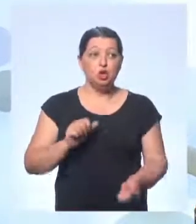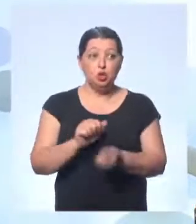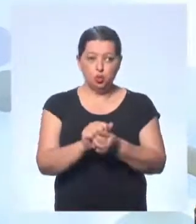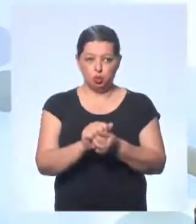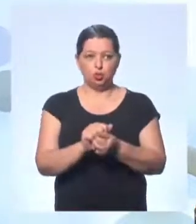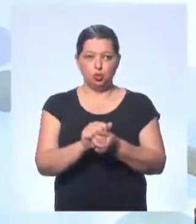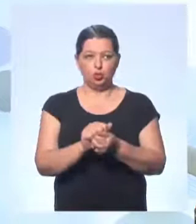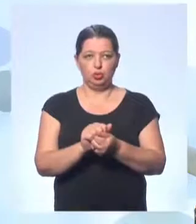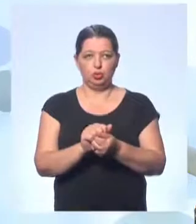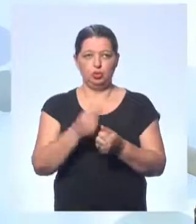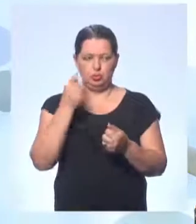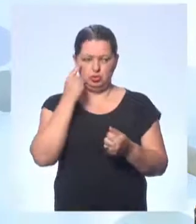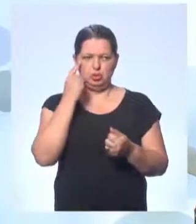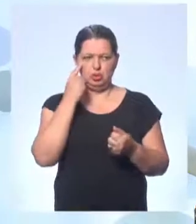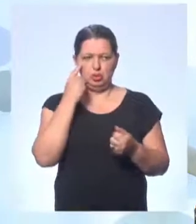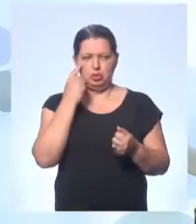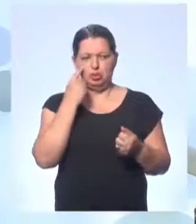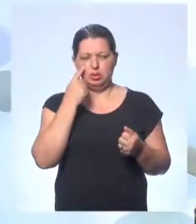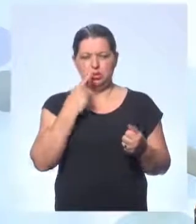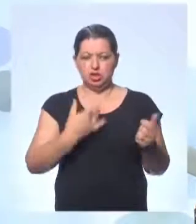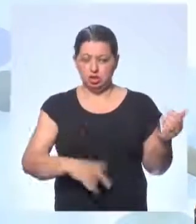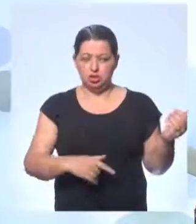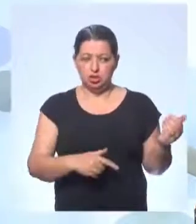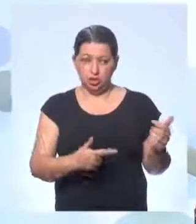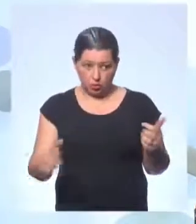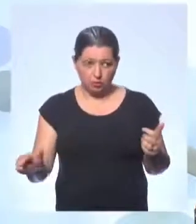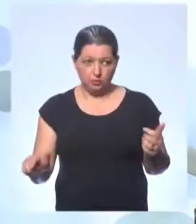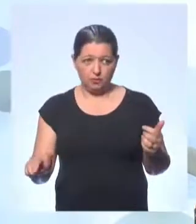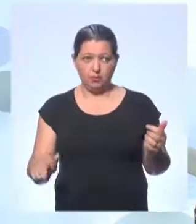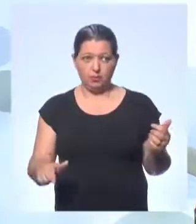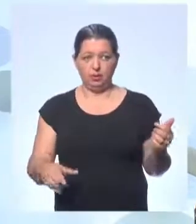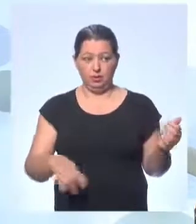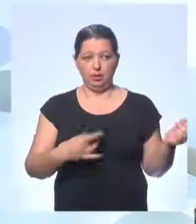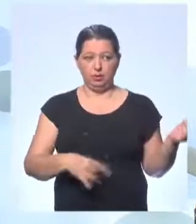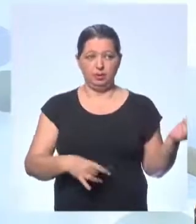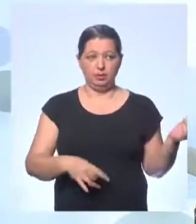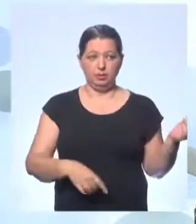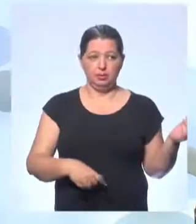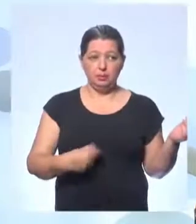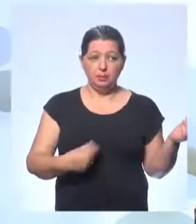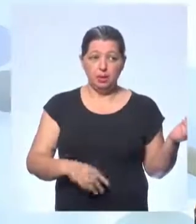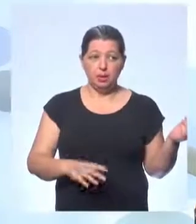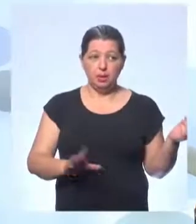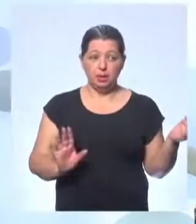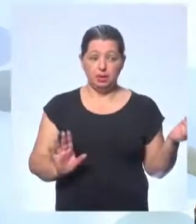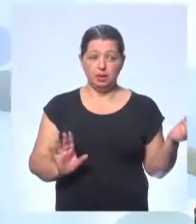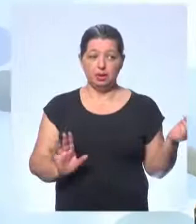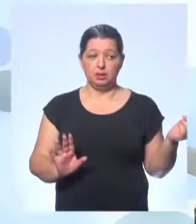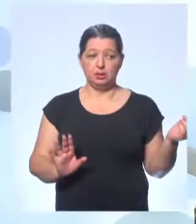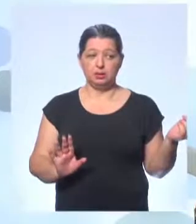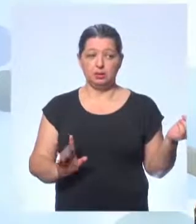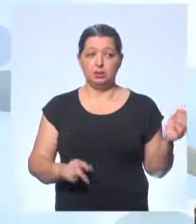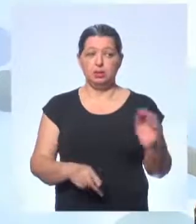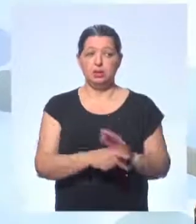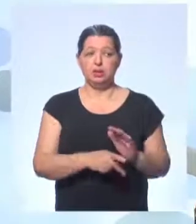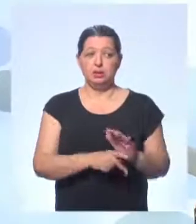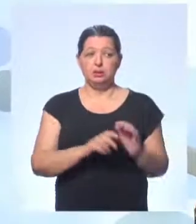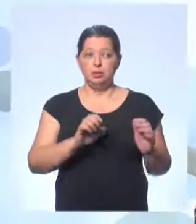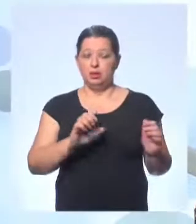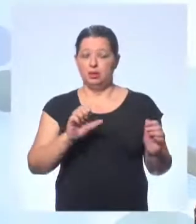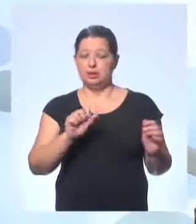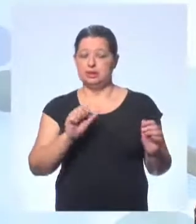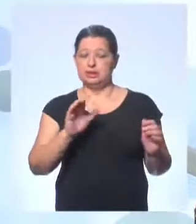Vou até desligar aqui. Toca de novo que eu desliguei aqui. Tá. Agora então, toca uma escala. Uma